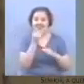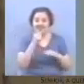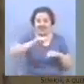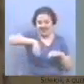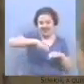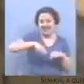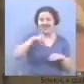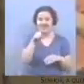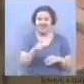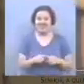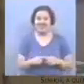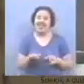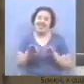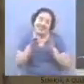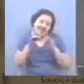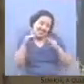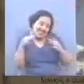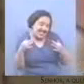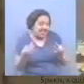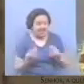aqui. Aí entra o doutor humilde lá.